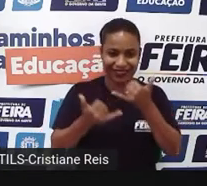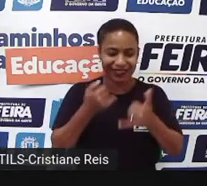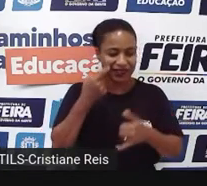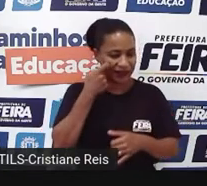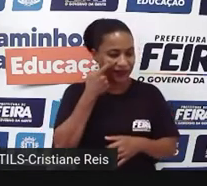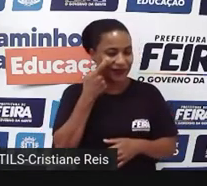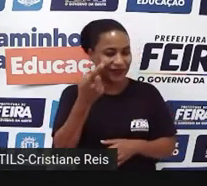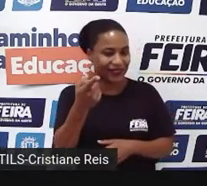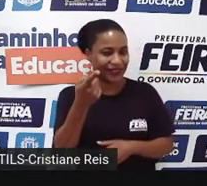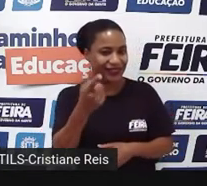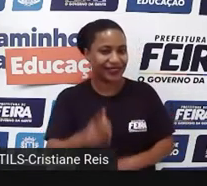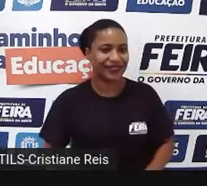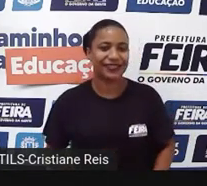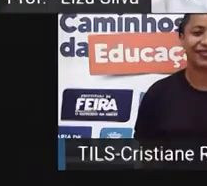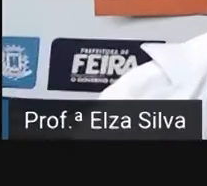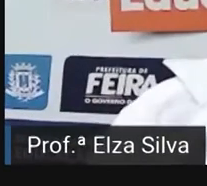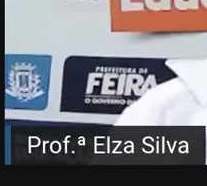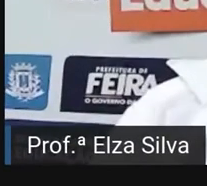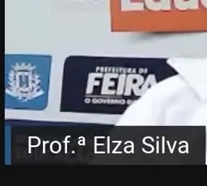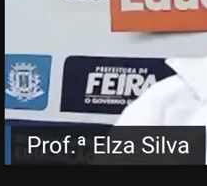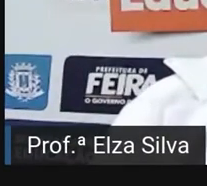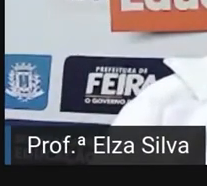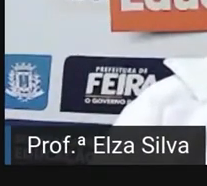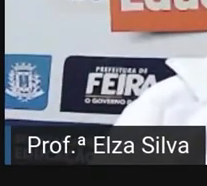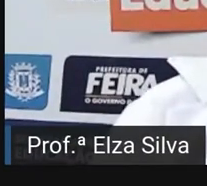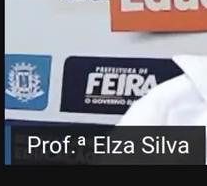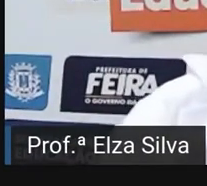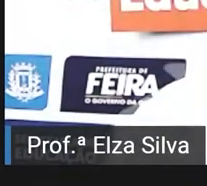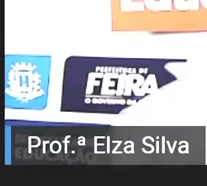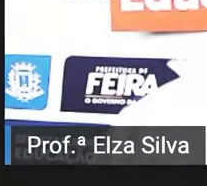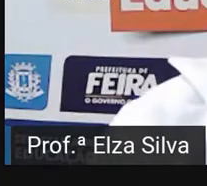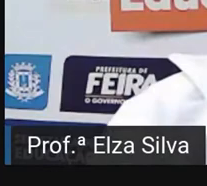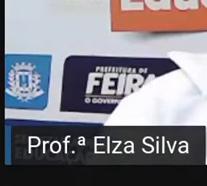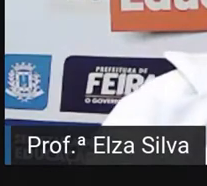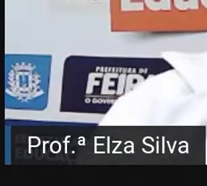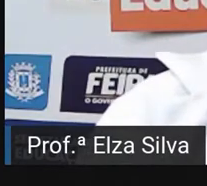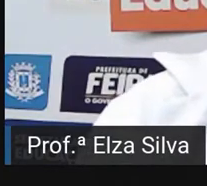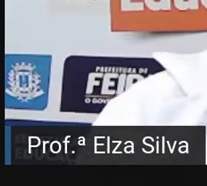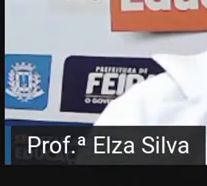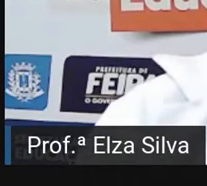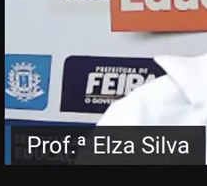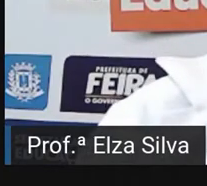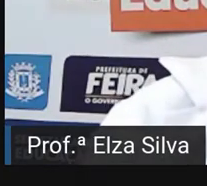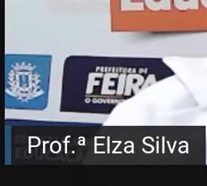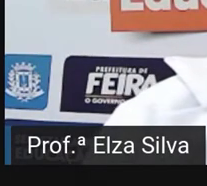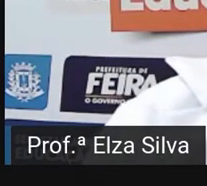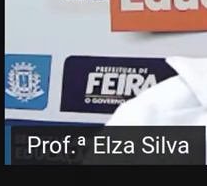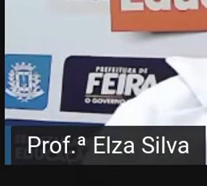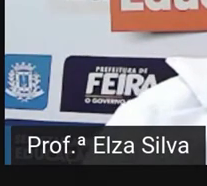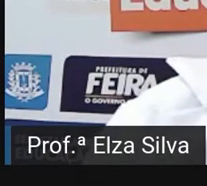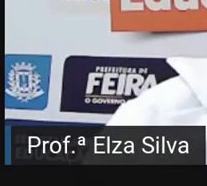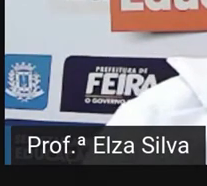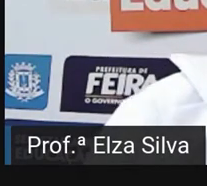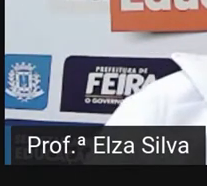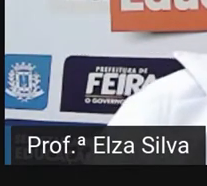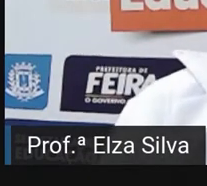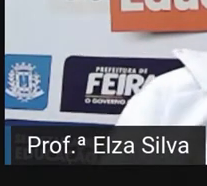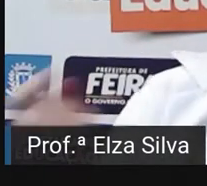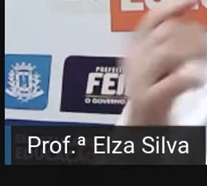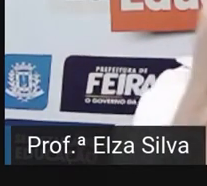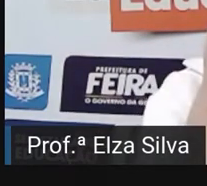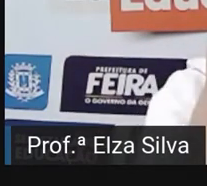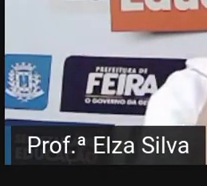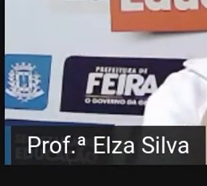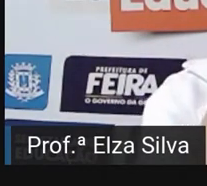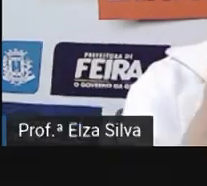Just a moment, please, ok, students? Só um minutinho, por favor. É claro que, lembrando para vocês, essas